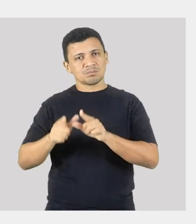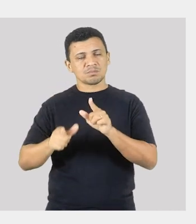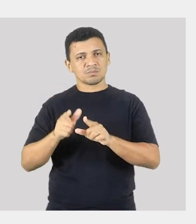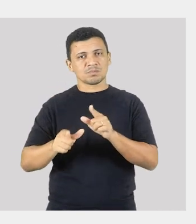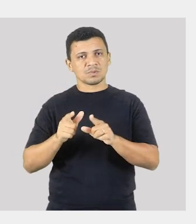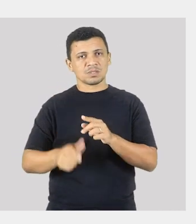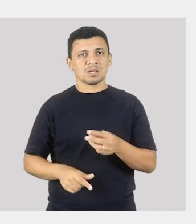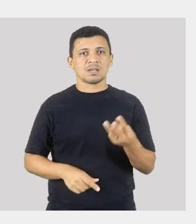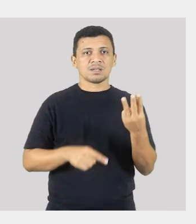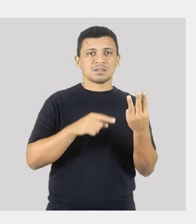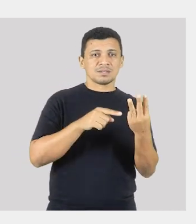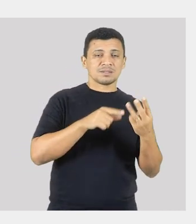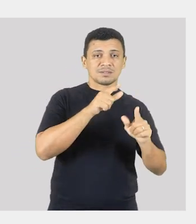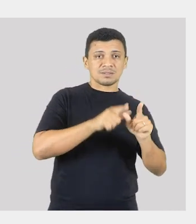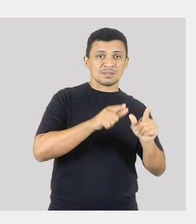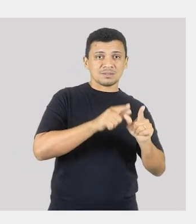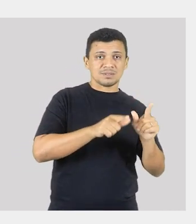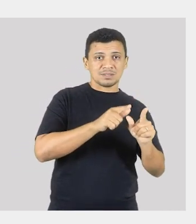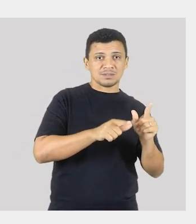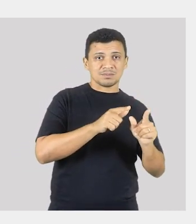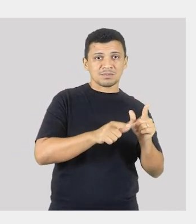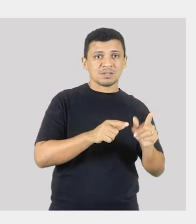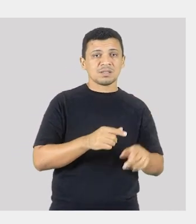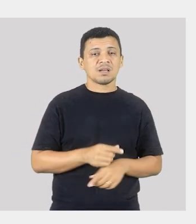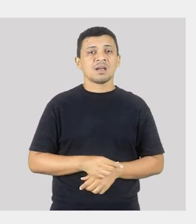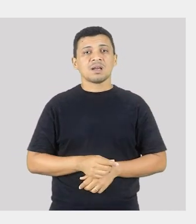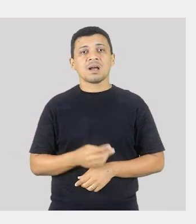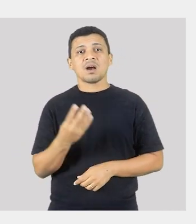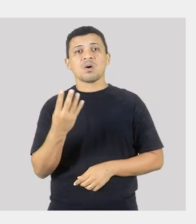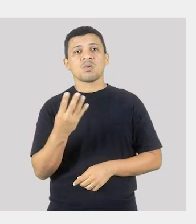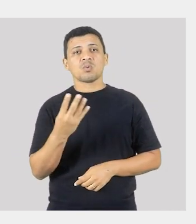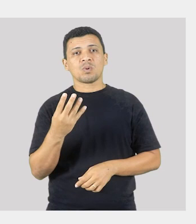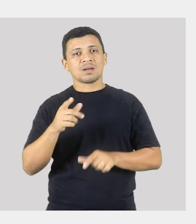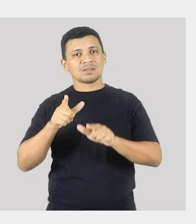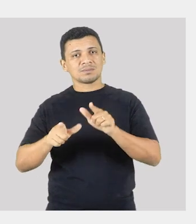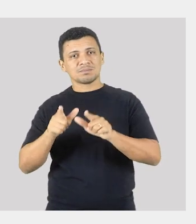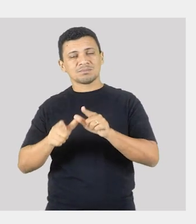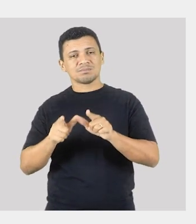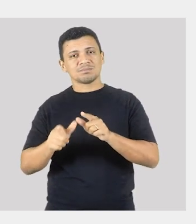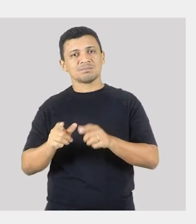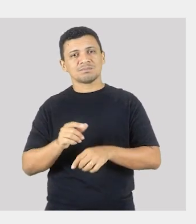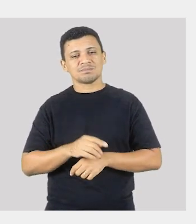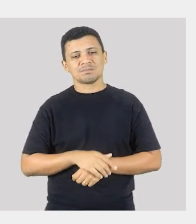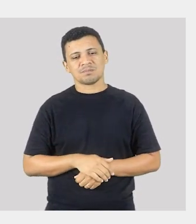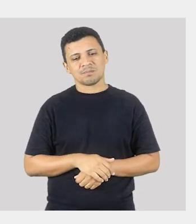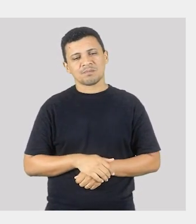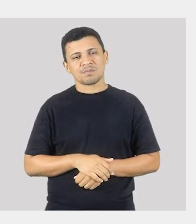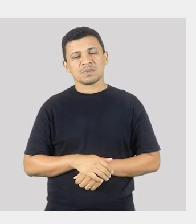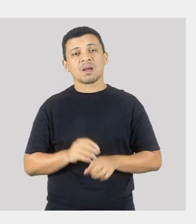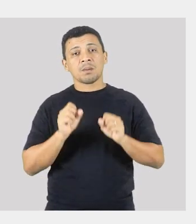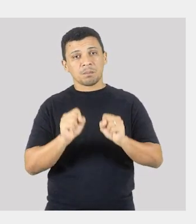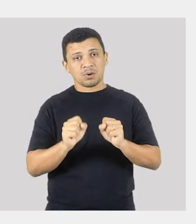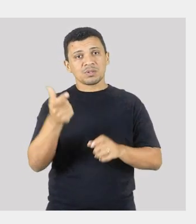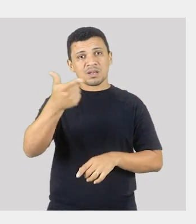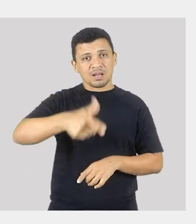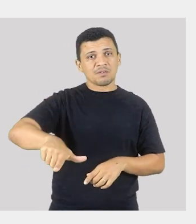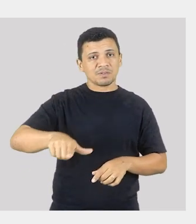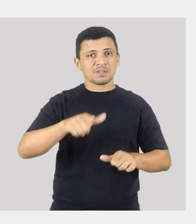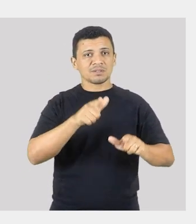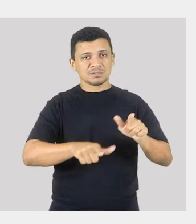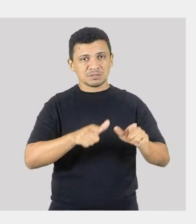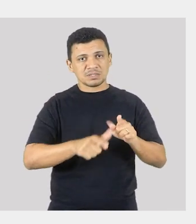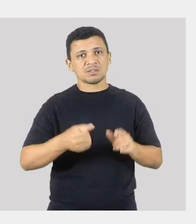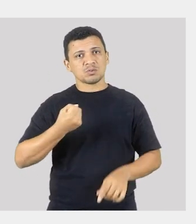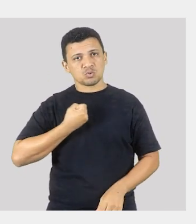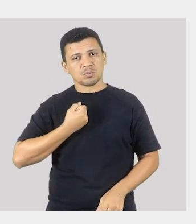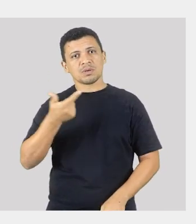e 4 letras na 5ª posição, e a 4ª letra na 5ª posição, podendo haver repetições de letras ou